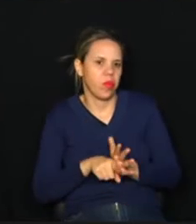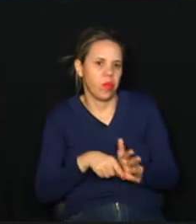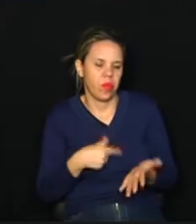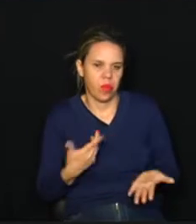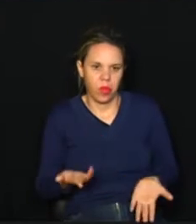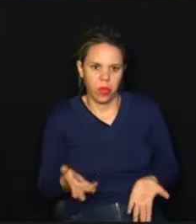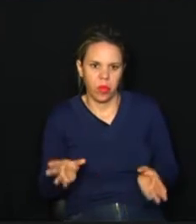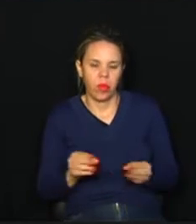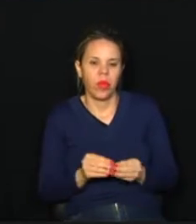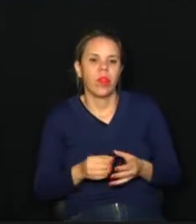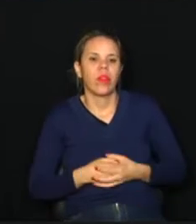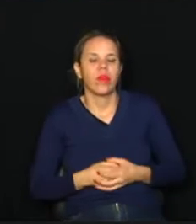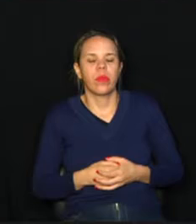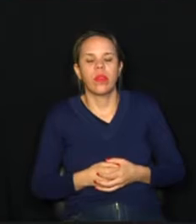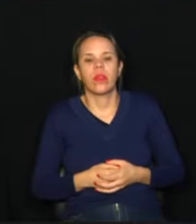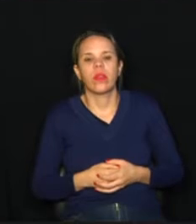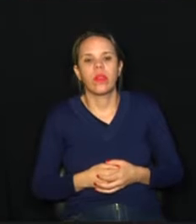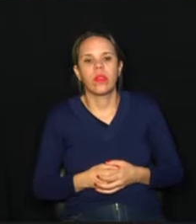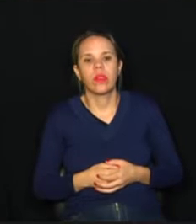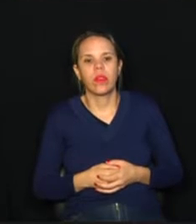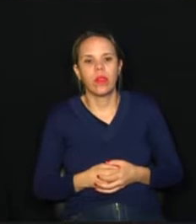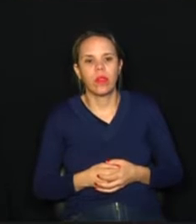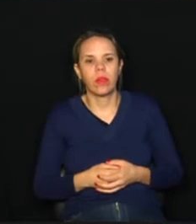Mas, enfim,